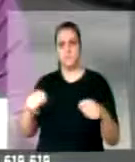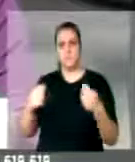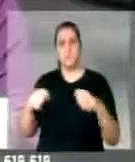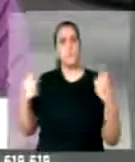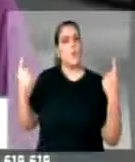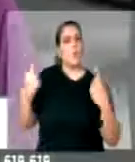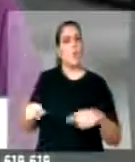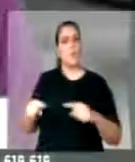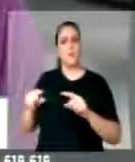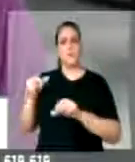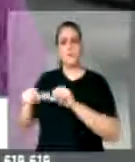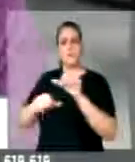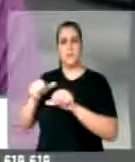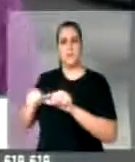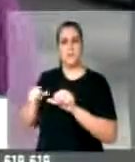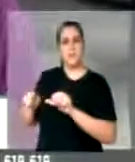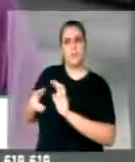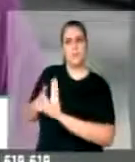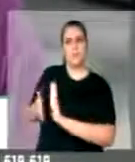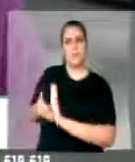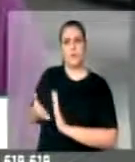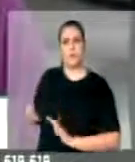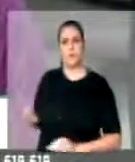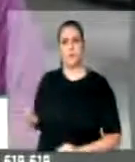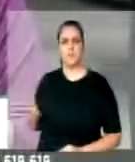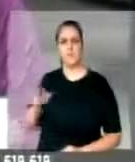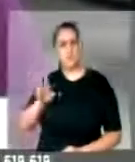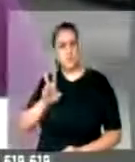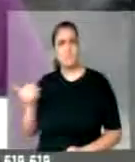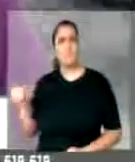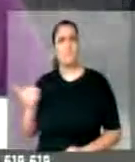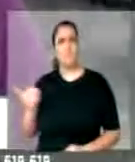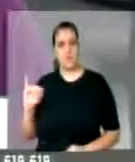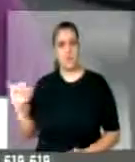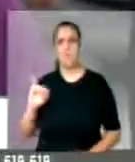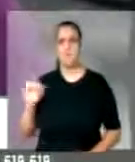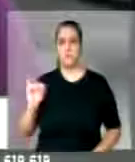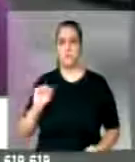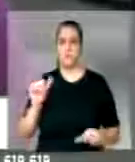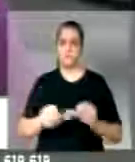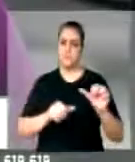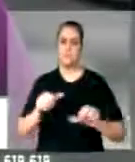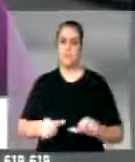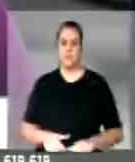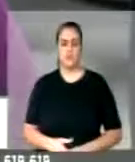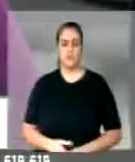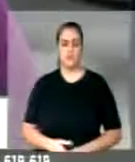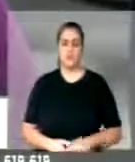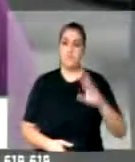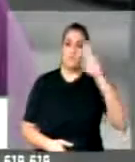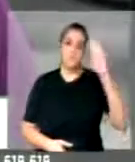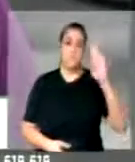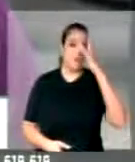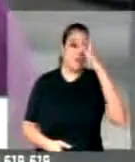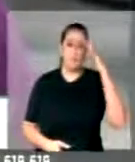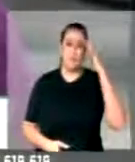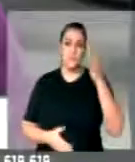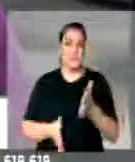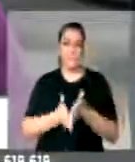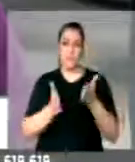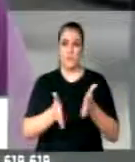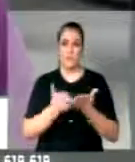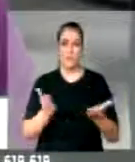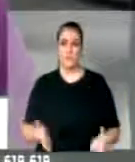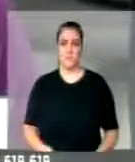um demarcador na vida de cada trabalhador e particularmente da população mais pobre desse